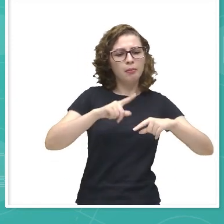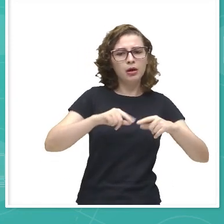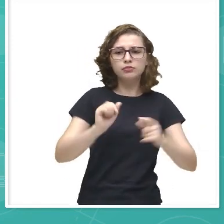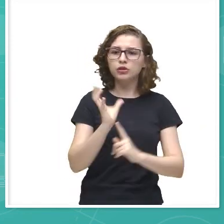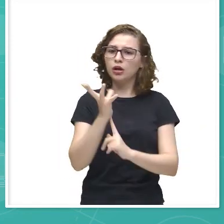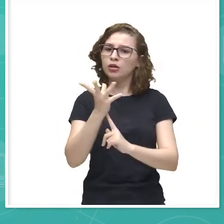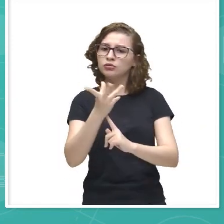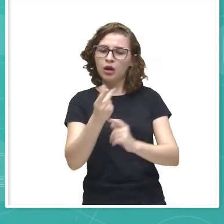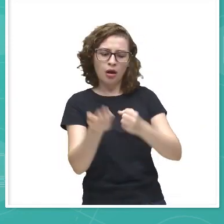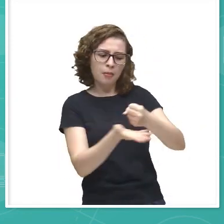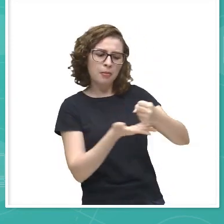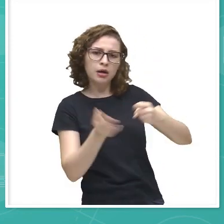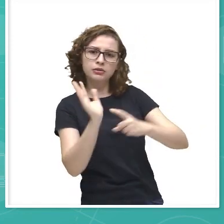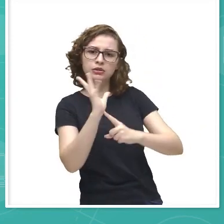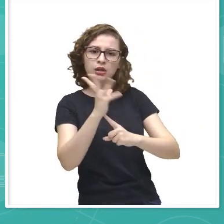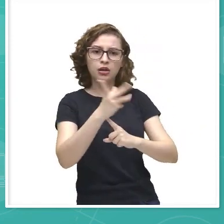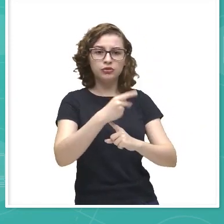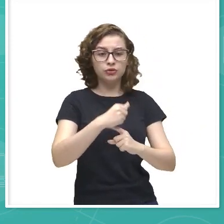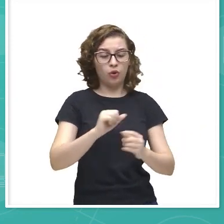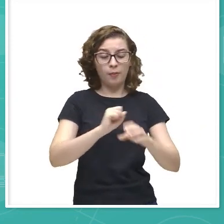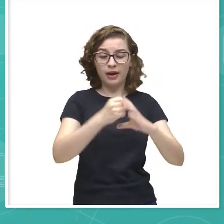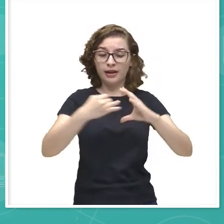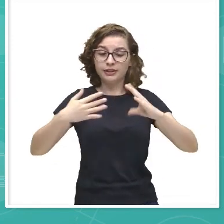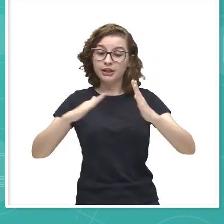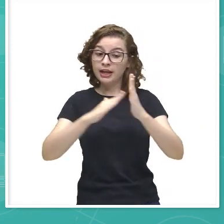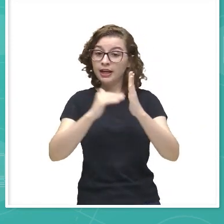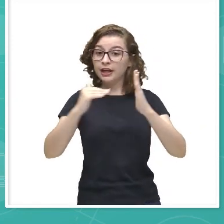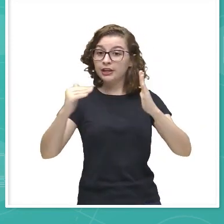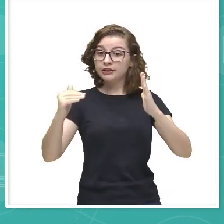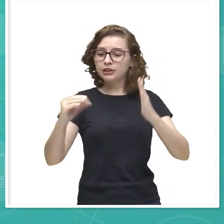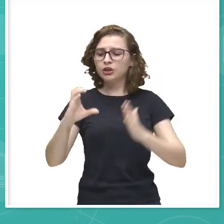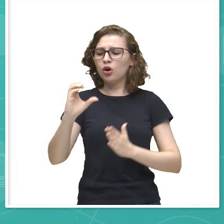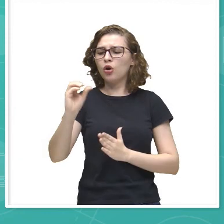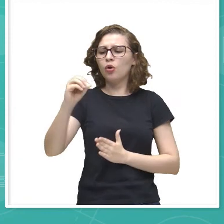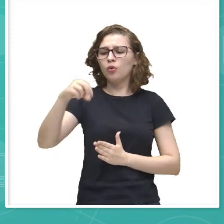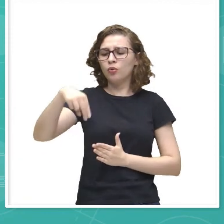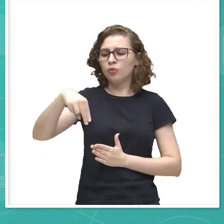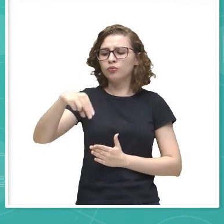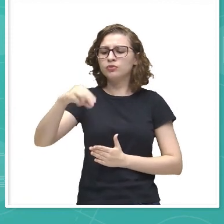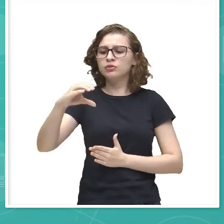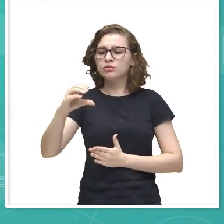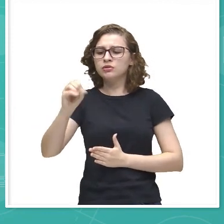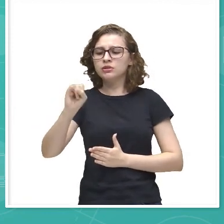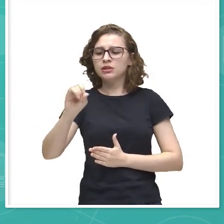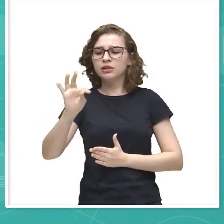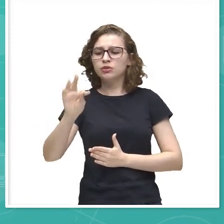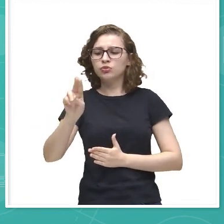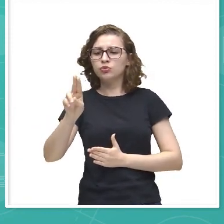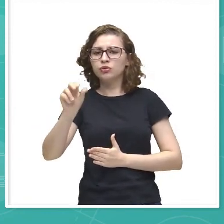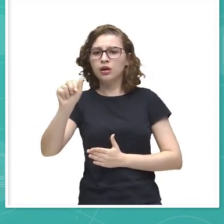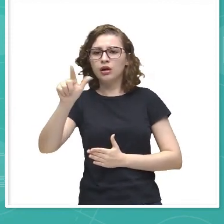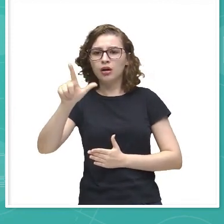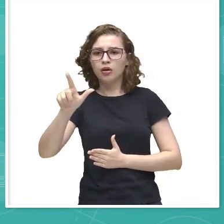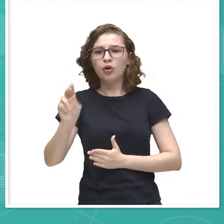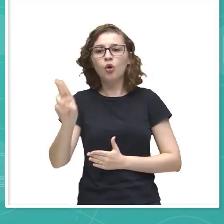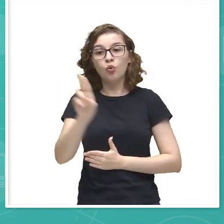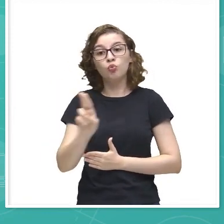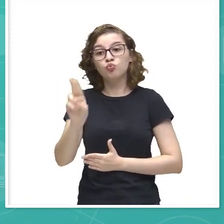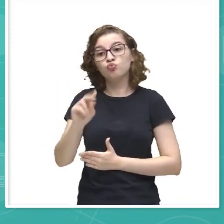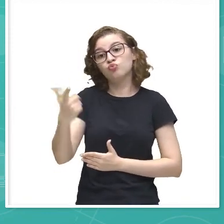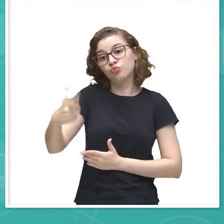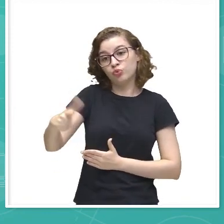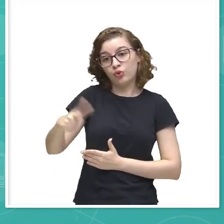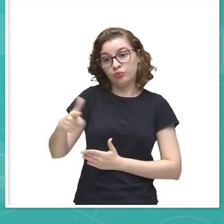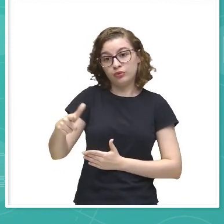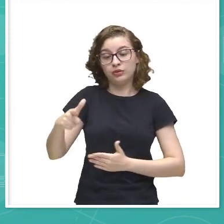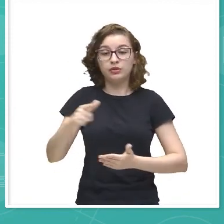como característica estética e conceitual. Sem função utilitária. Essa imagem dessa